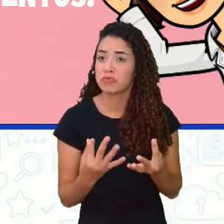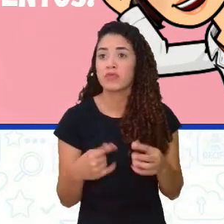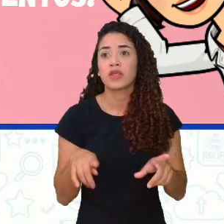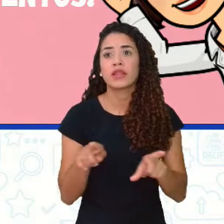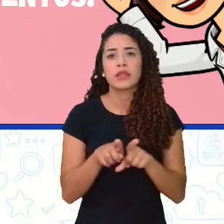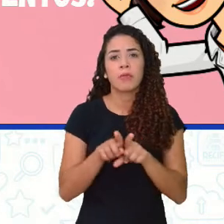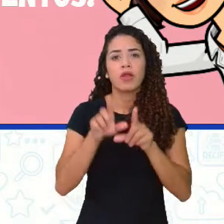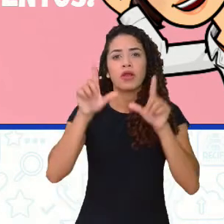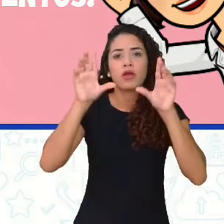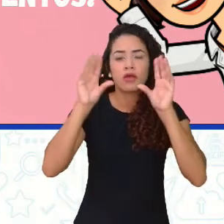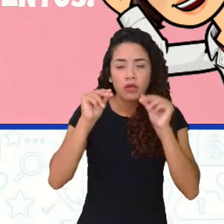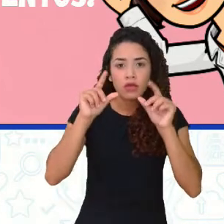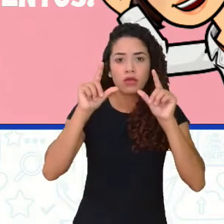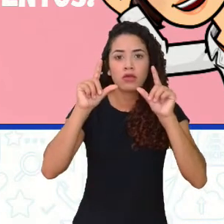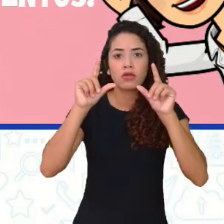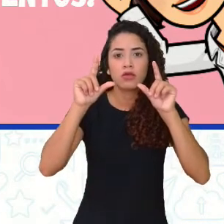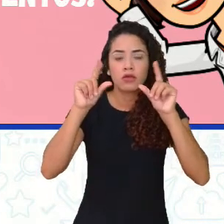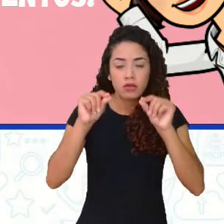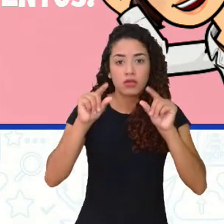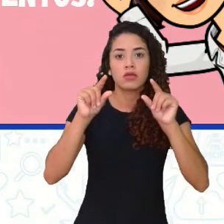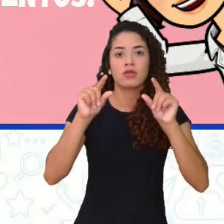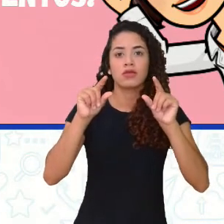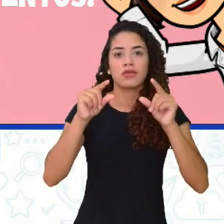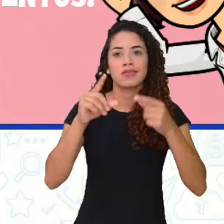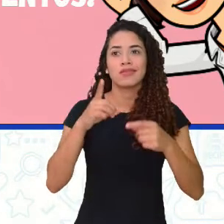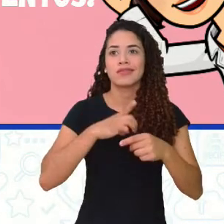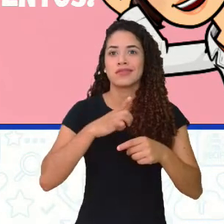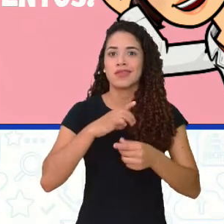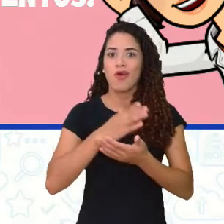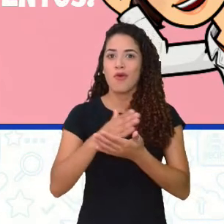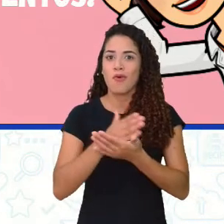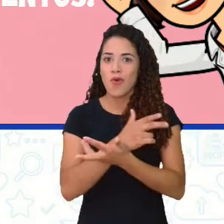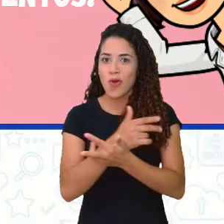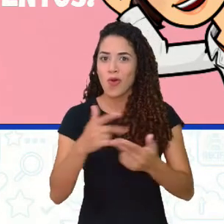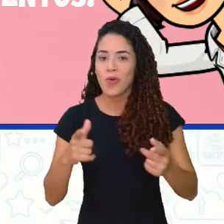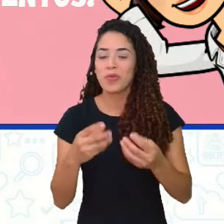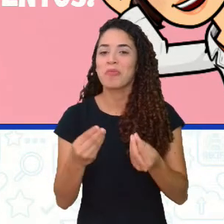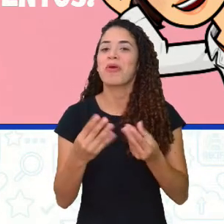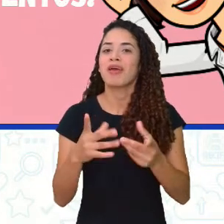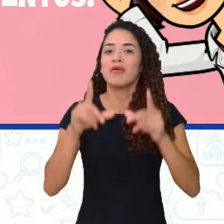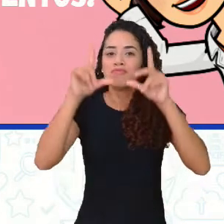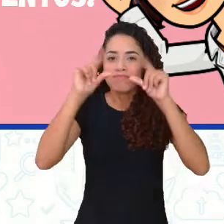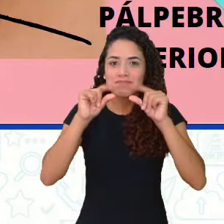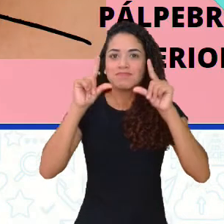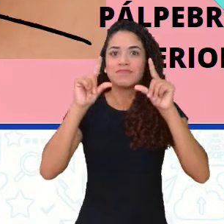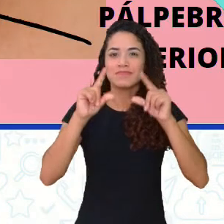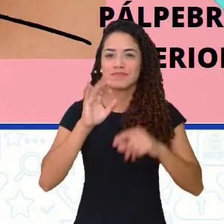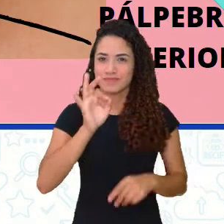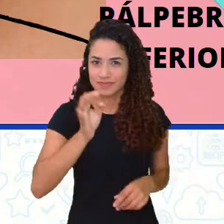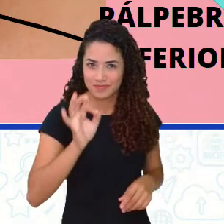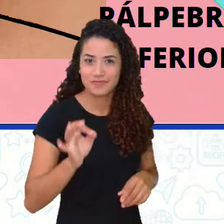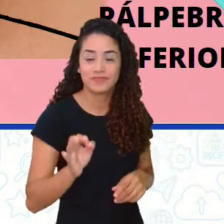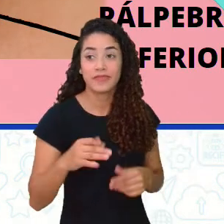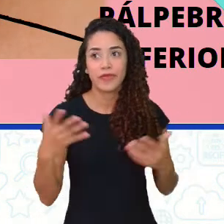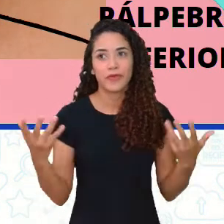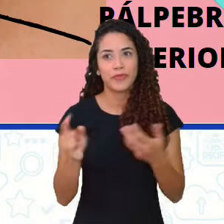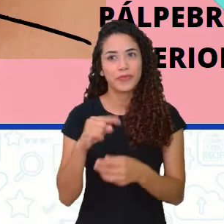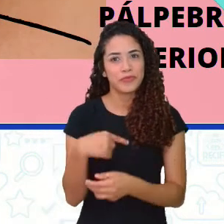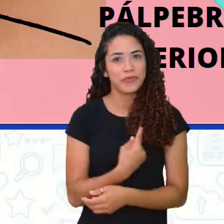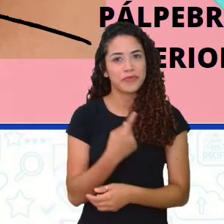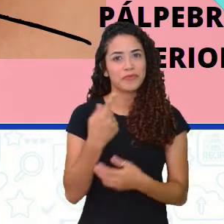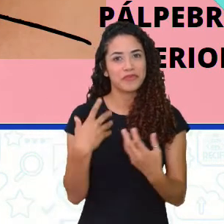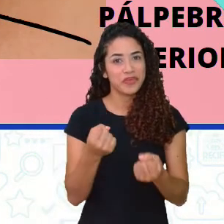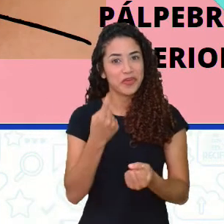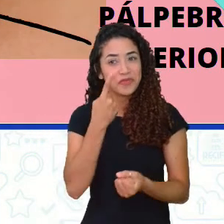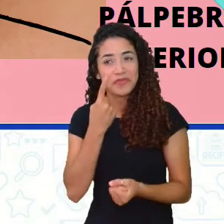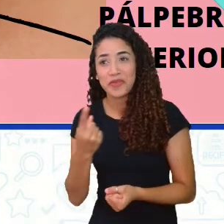ele pisca, né? Alguma coisa está acontecendo para esse olho também piscar, ok? Mas vamos ver que agora a gente vai conhecer